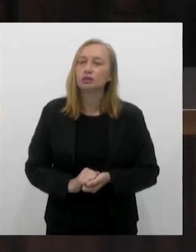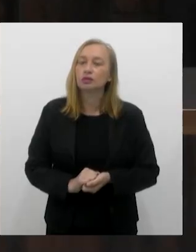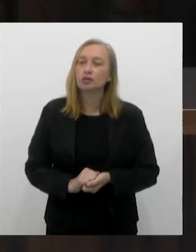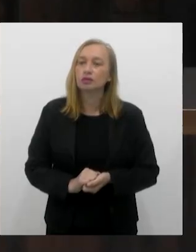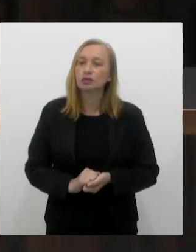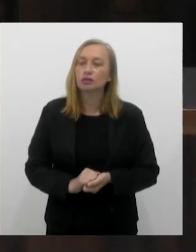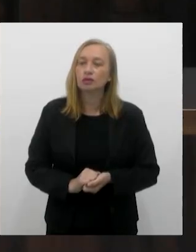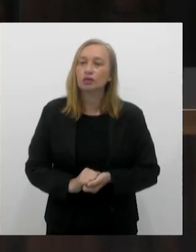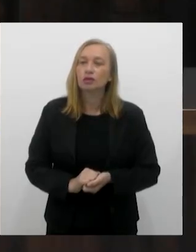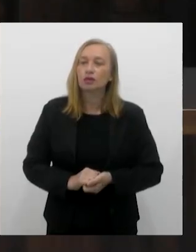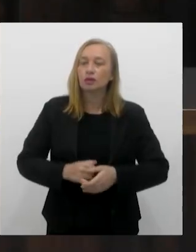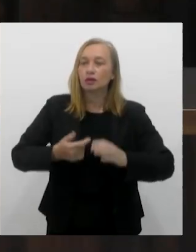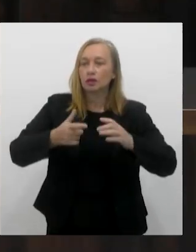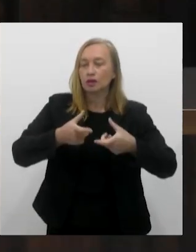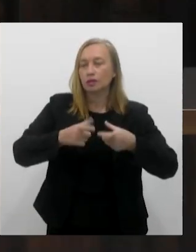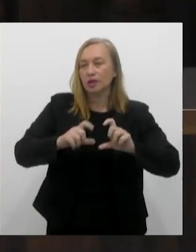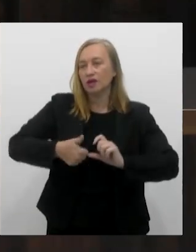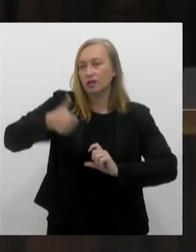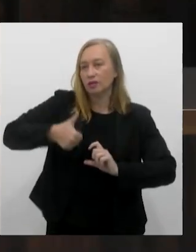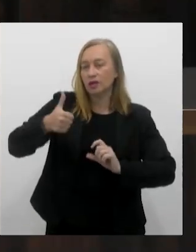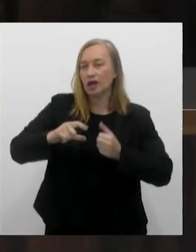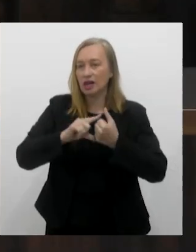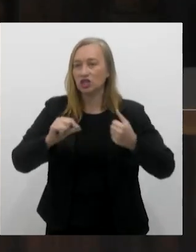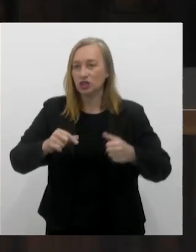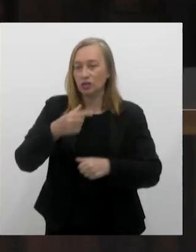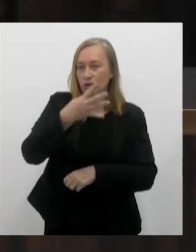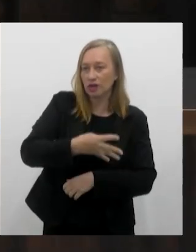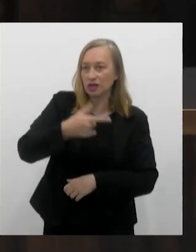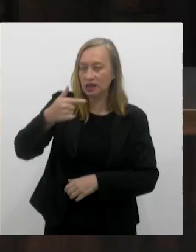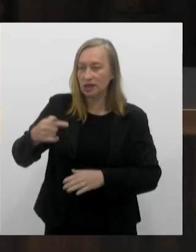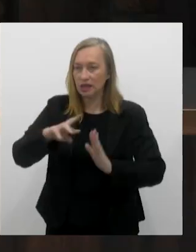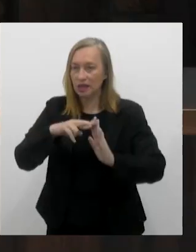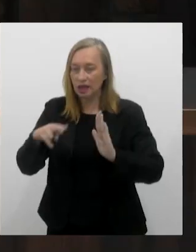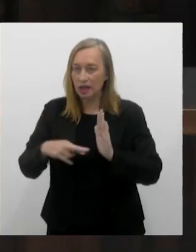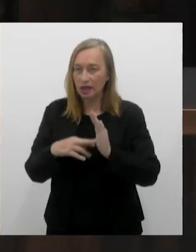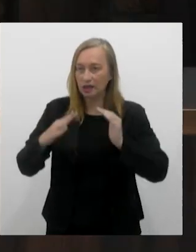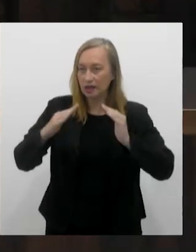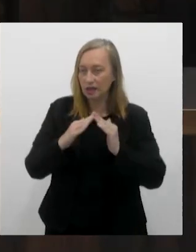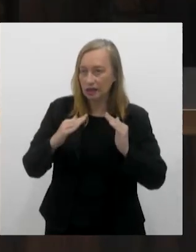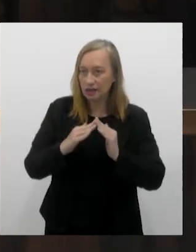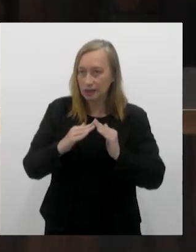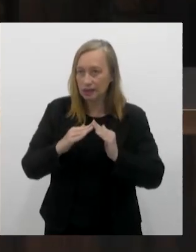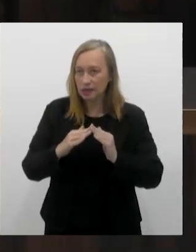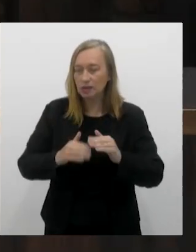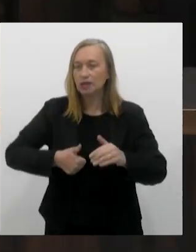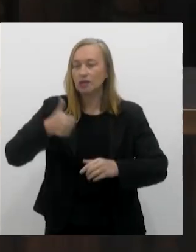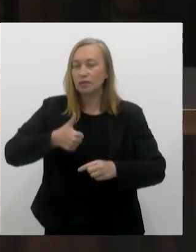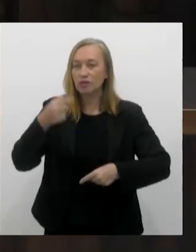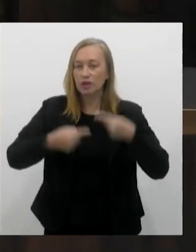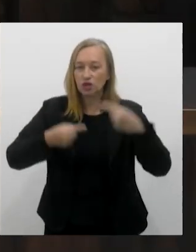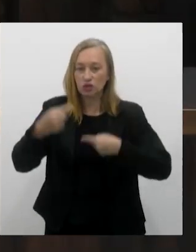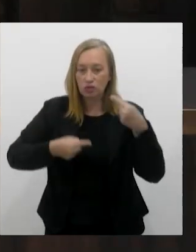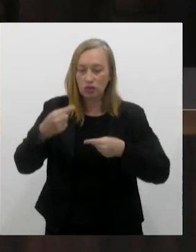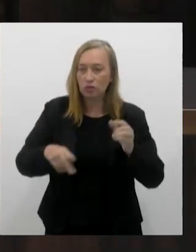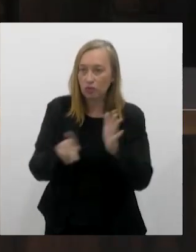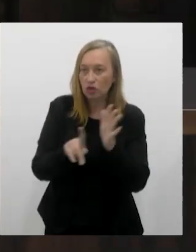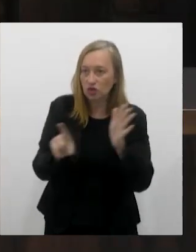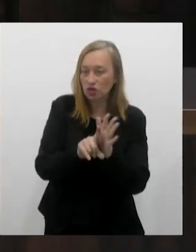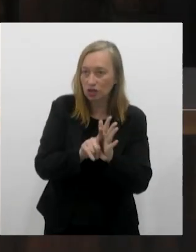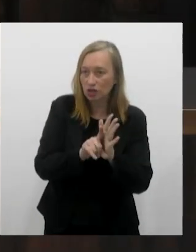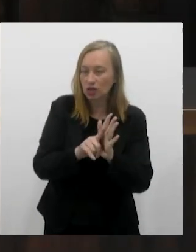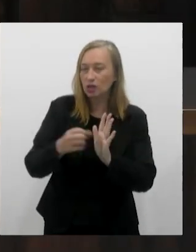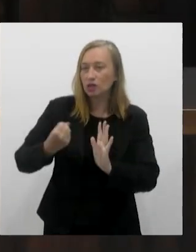com o parágrafo 1º do artigo 47 do Regimento Interno. Em tramitação ordinária, em primeira discussão, projeto de lei